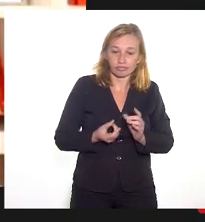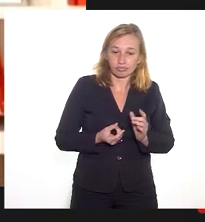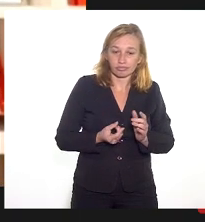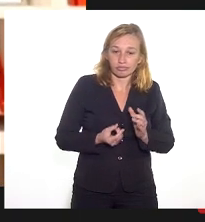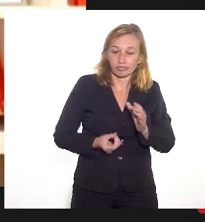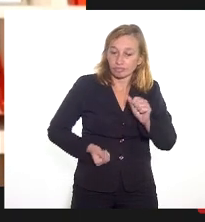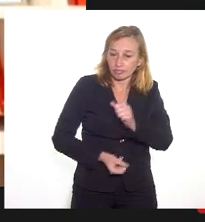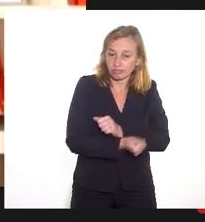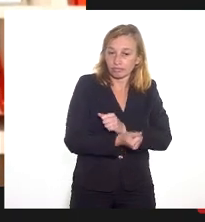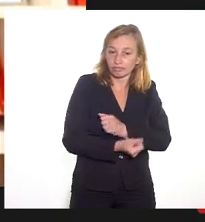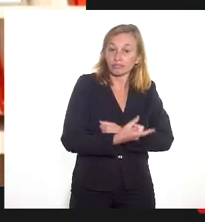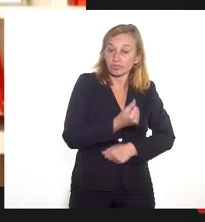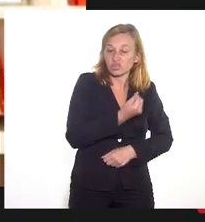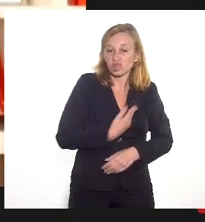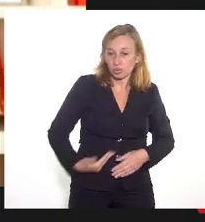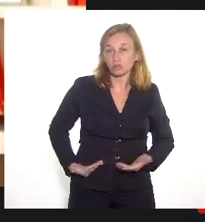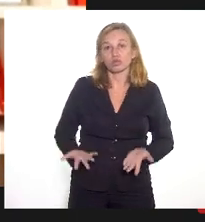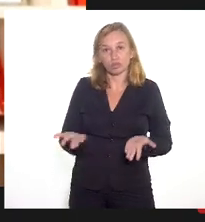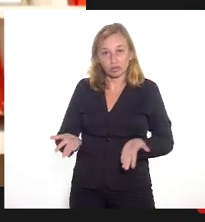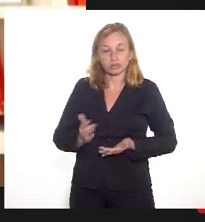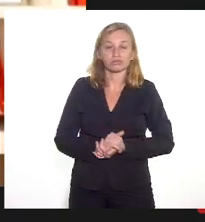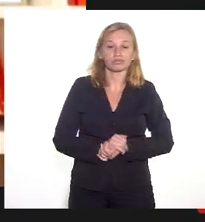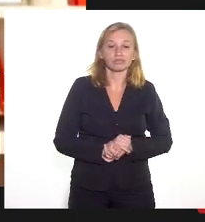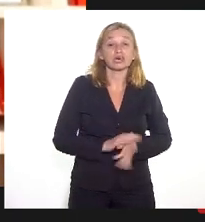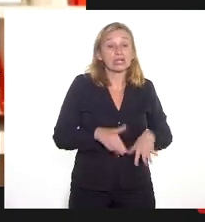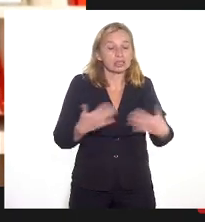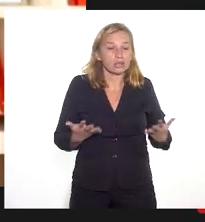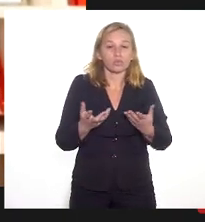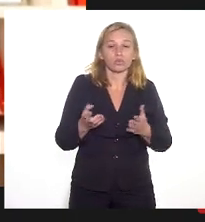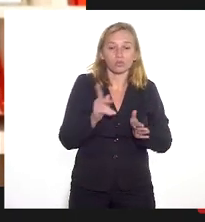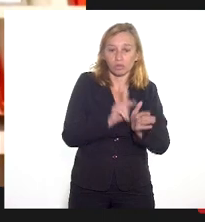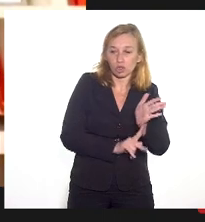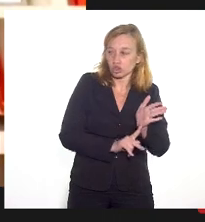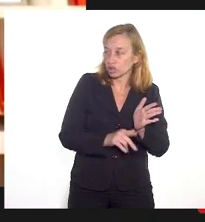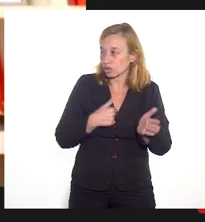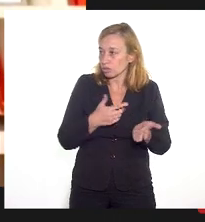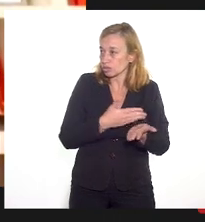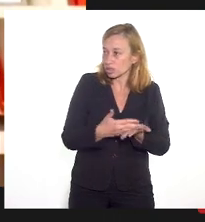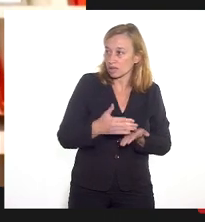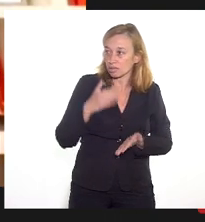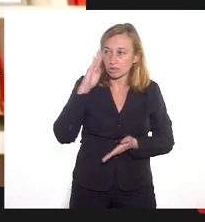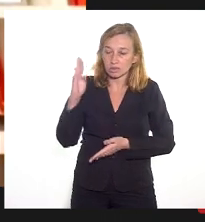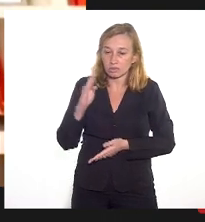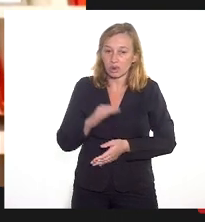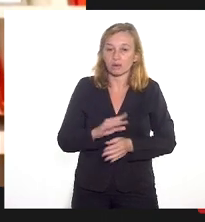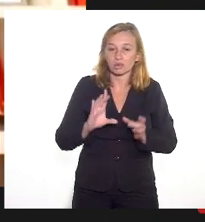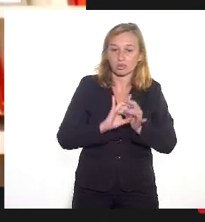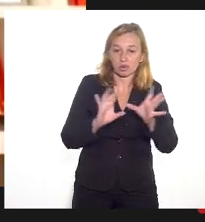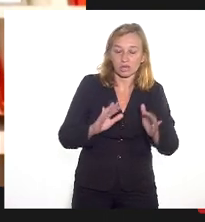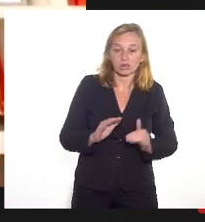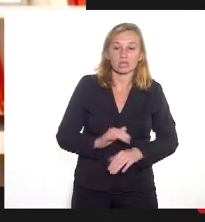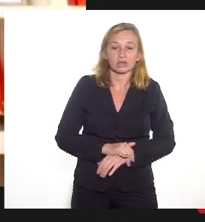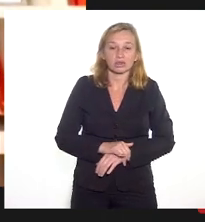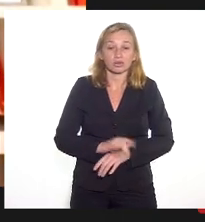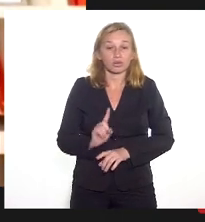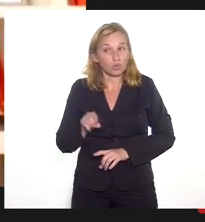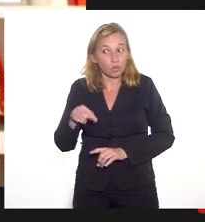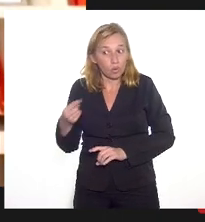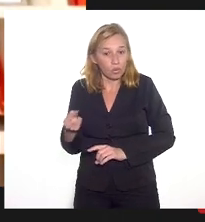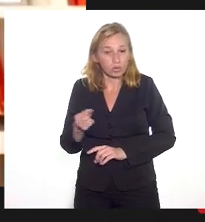público, pelo dinheiro da publicidade do poder público. Então, um projeto de lei como esse é fundamental se a gente fala em democracia na mídia. Por